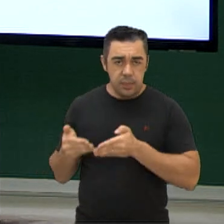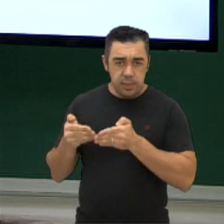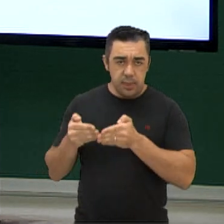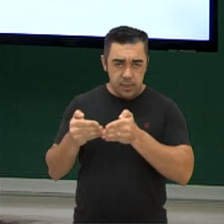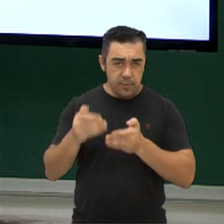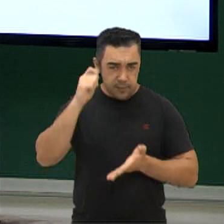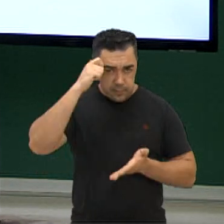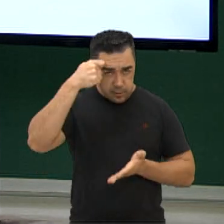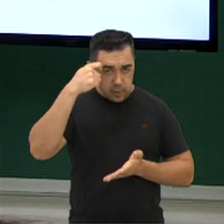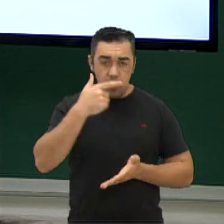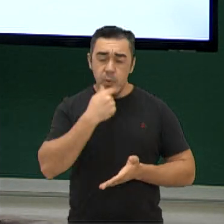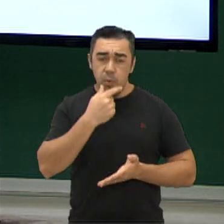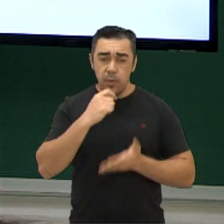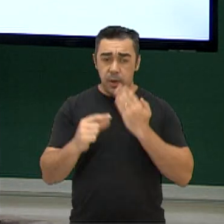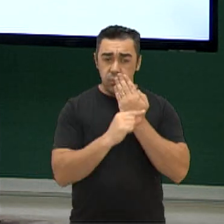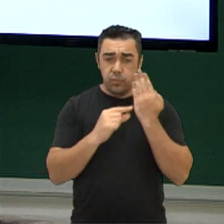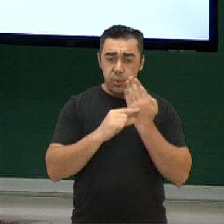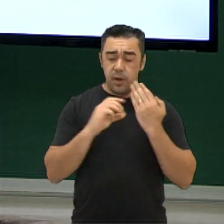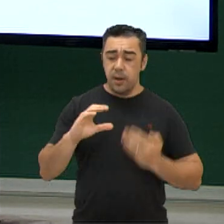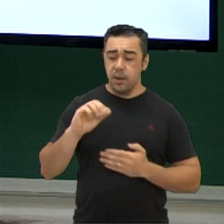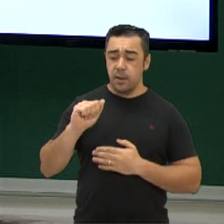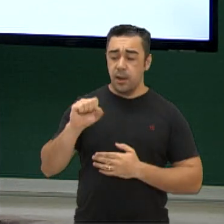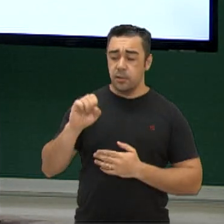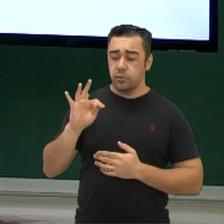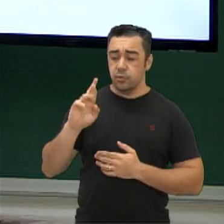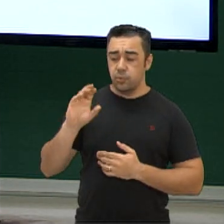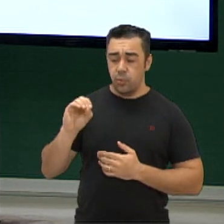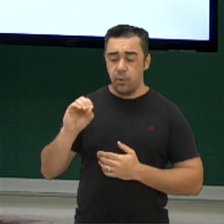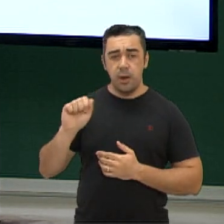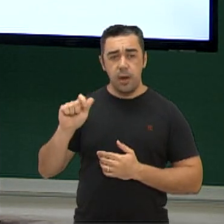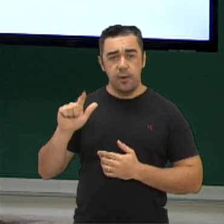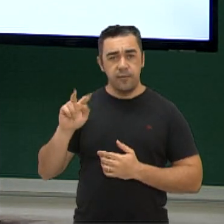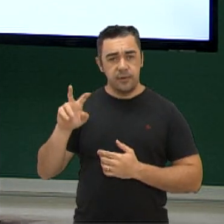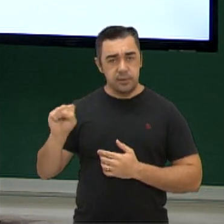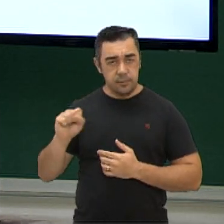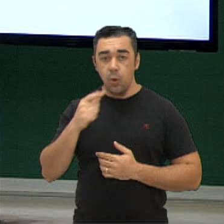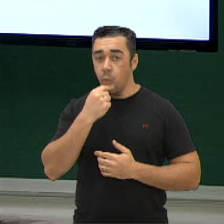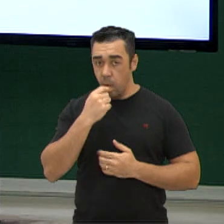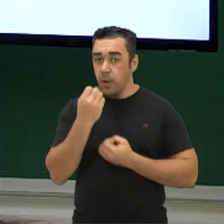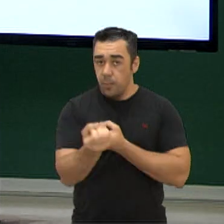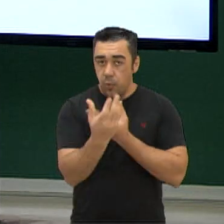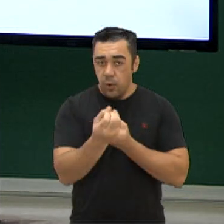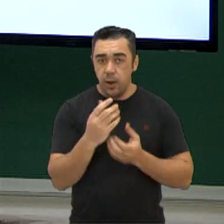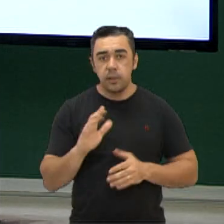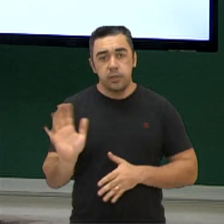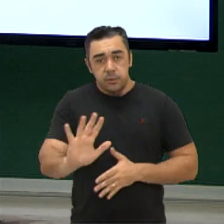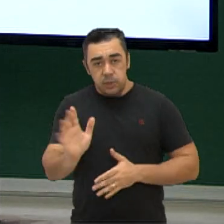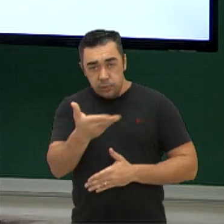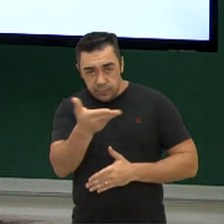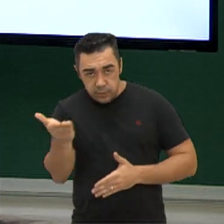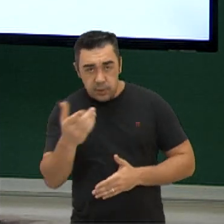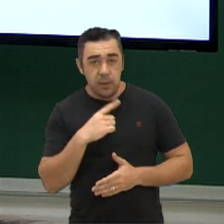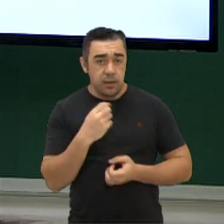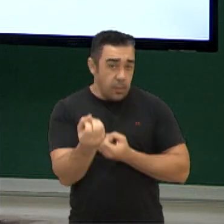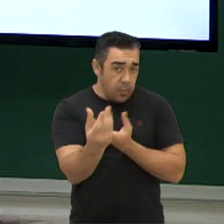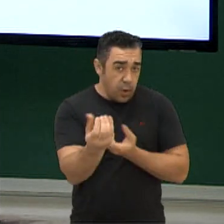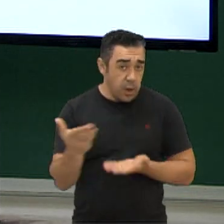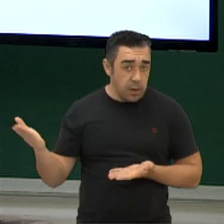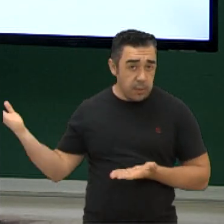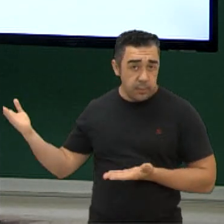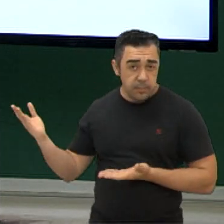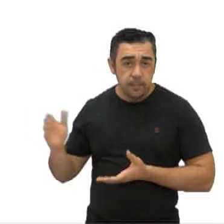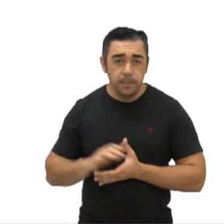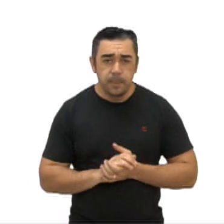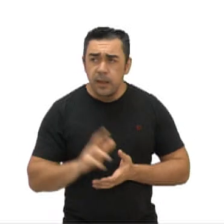para vocês, do Castro Alves. Castro Alves foi um poeta abolicionista. Quero ir me despedindo de vocês com esse poema,